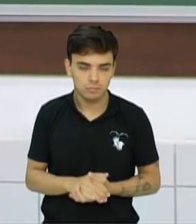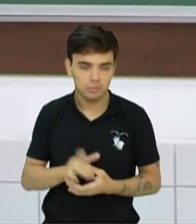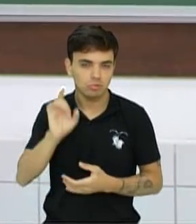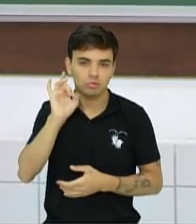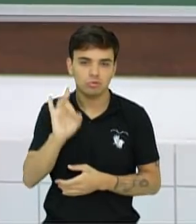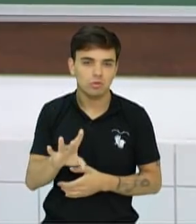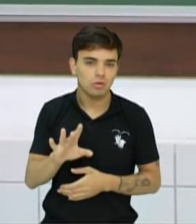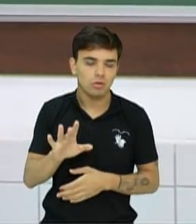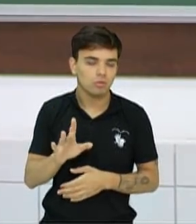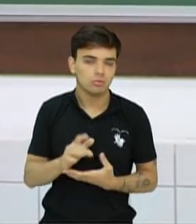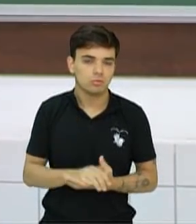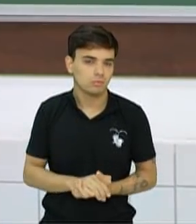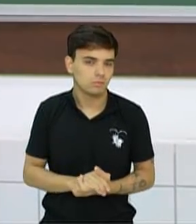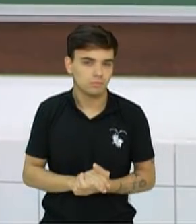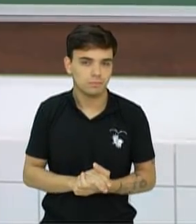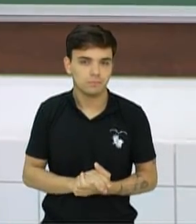apenas